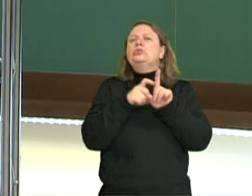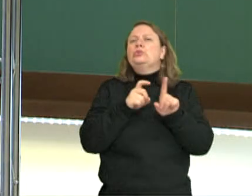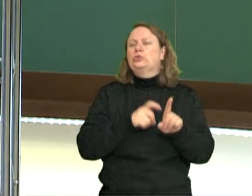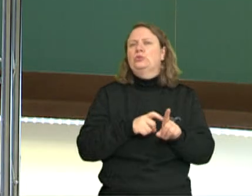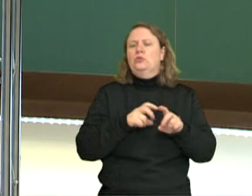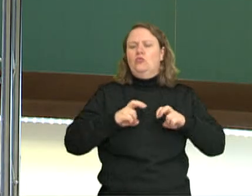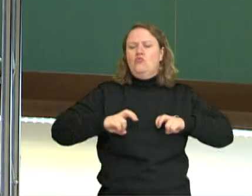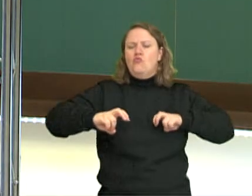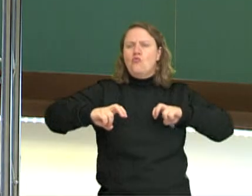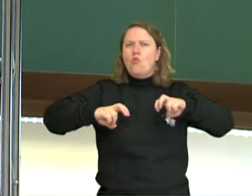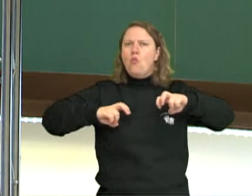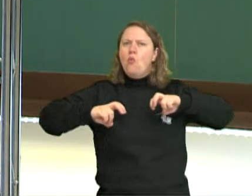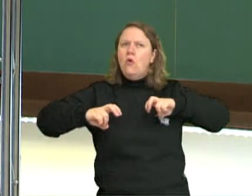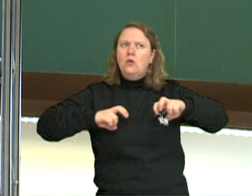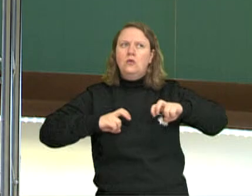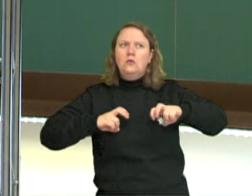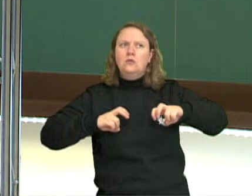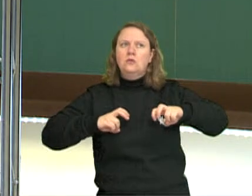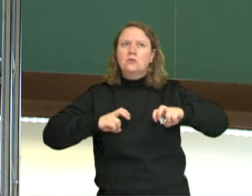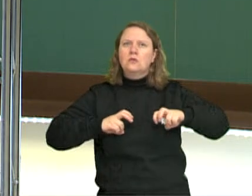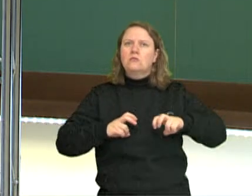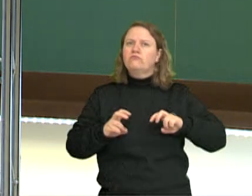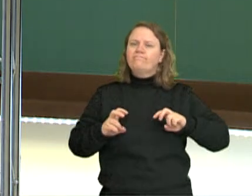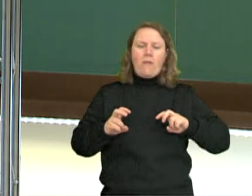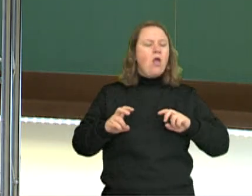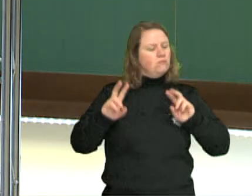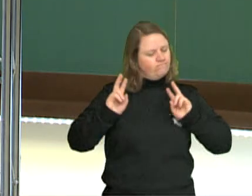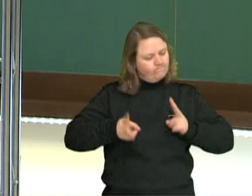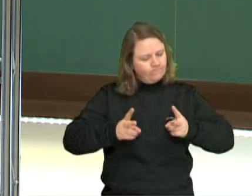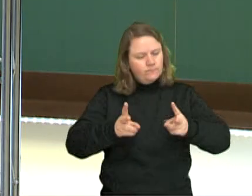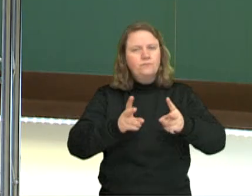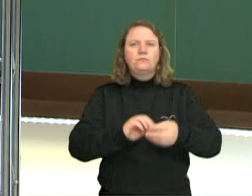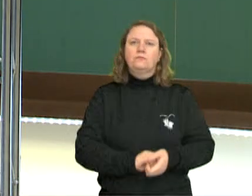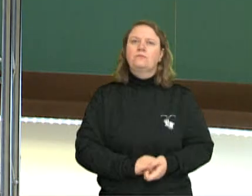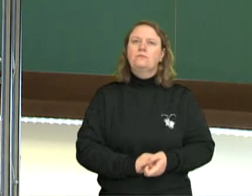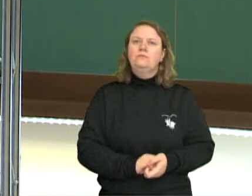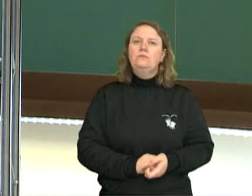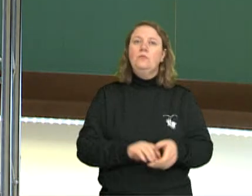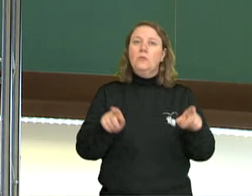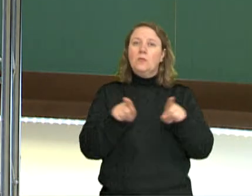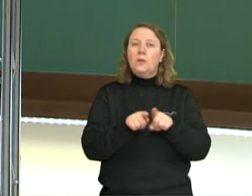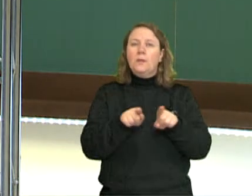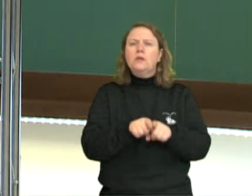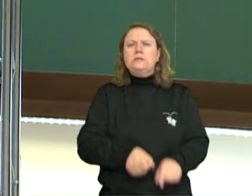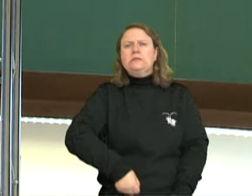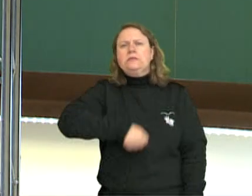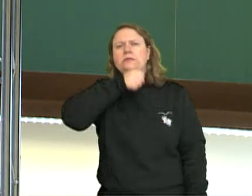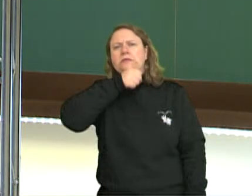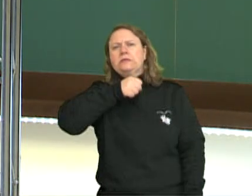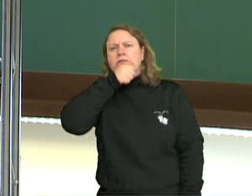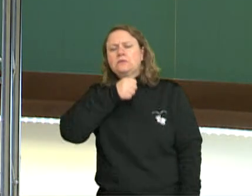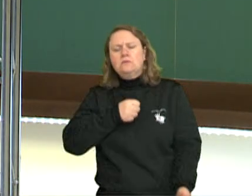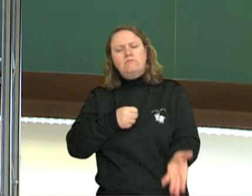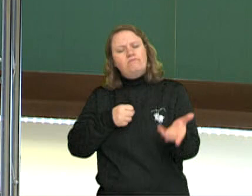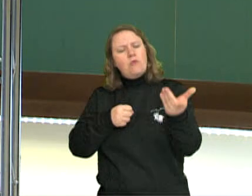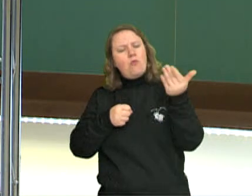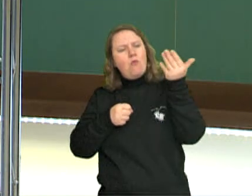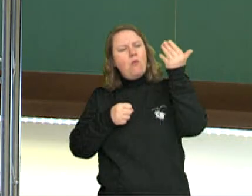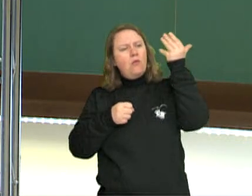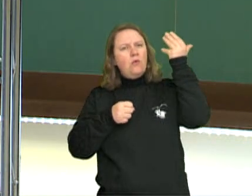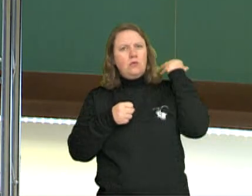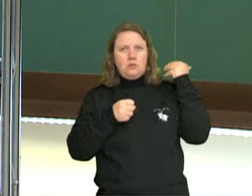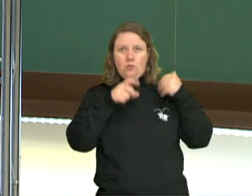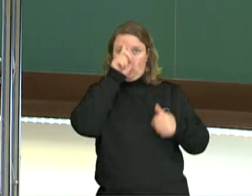ter permanecido neste império. Os Jogos Olímpicos da Antiguidade foram extintos por ordem do